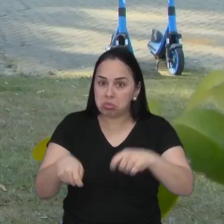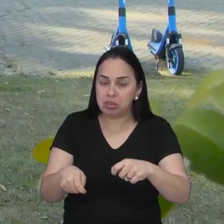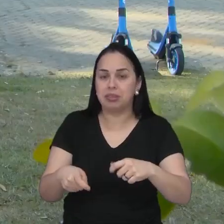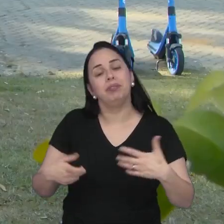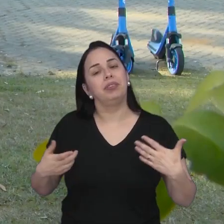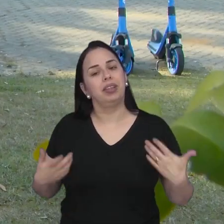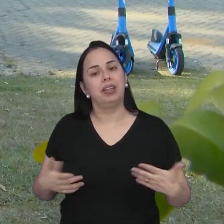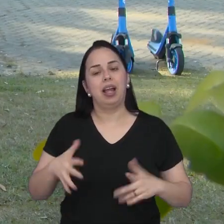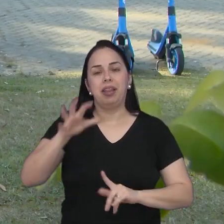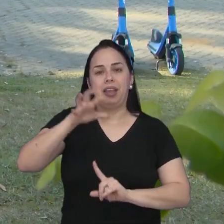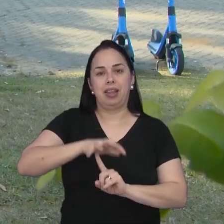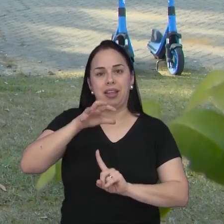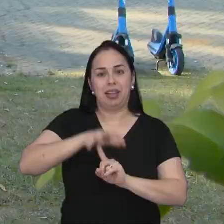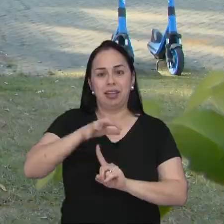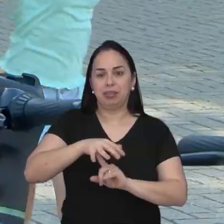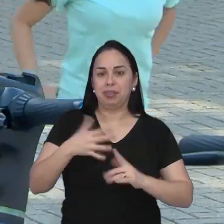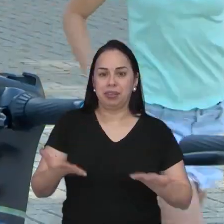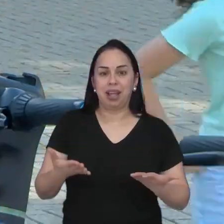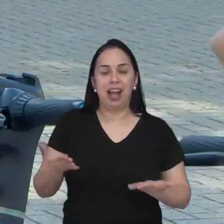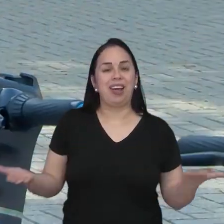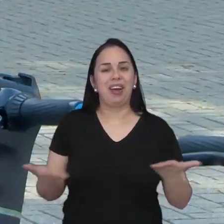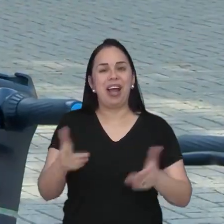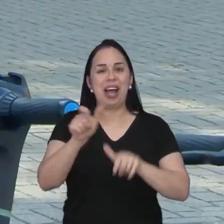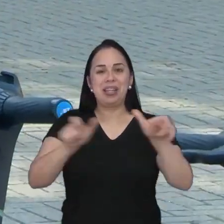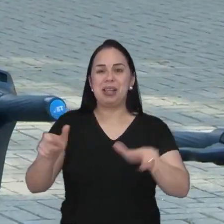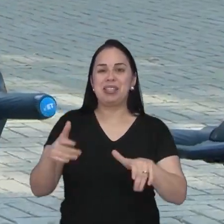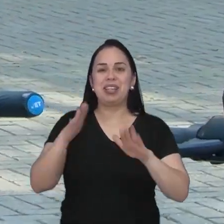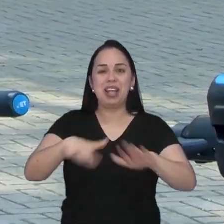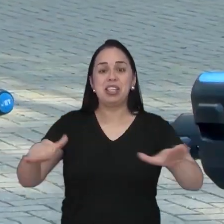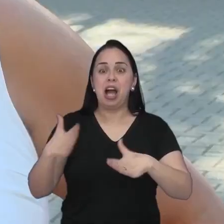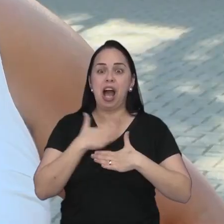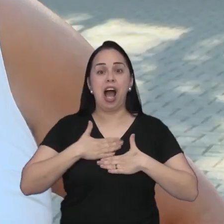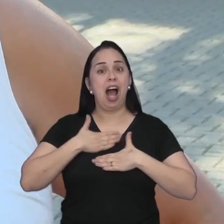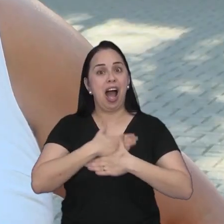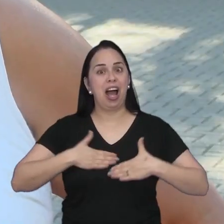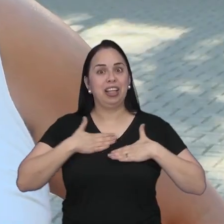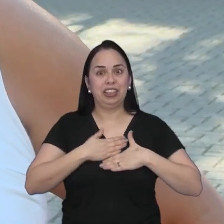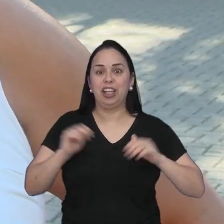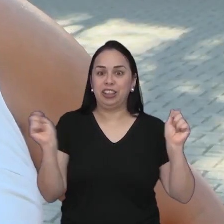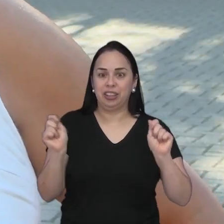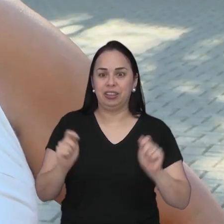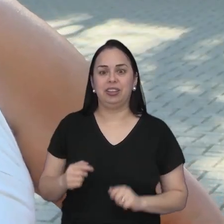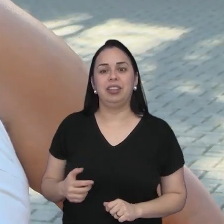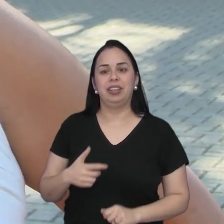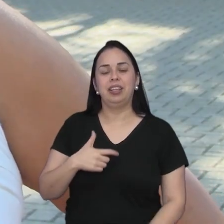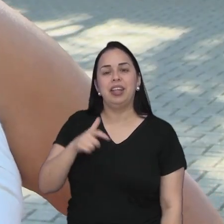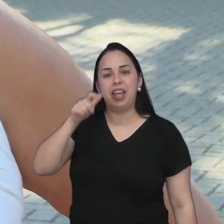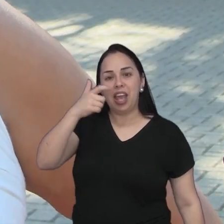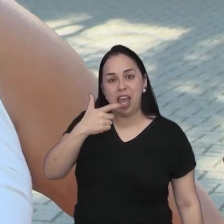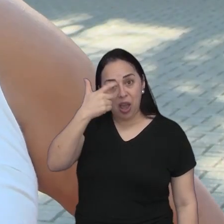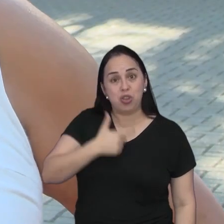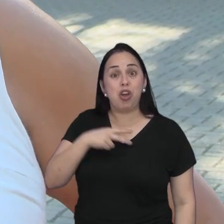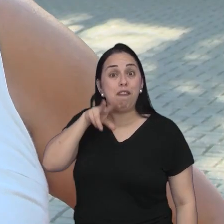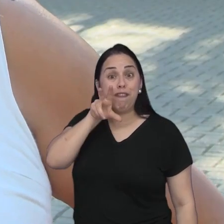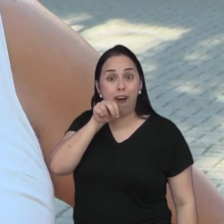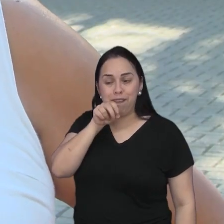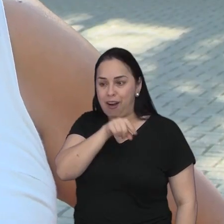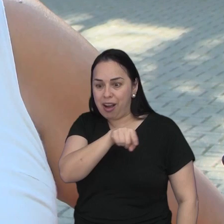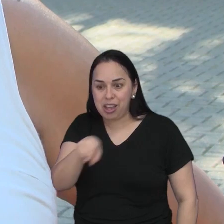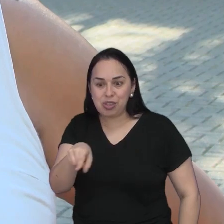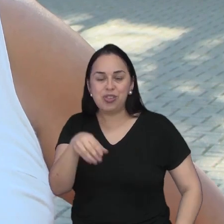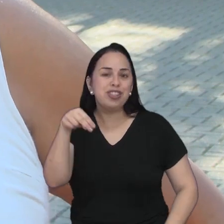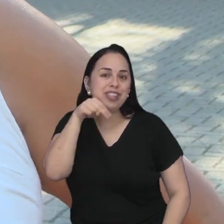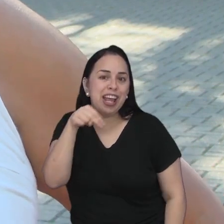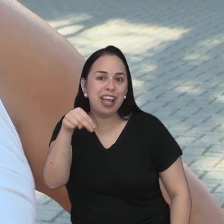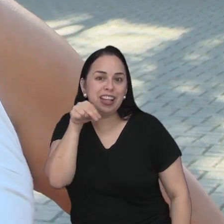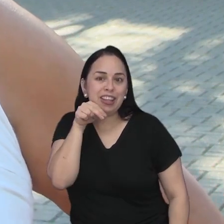disponíveis. Nesta praça, a novidade virou a atração da criançada. Uma alegria, porque eu sou a vozinha deles, eles estão de